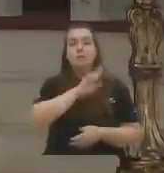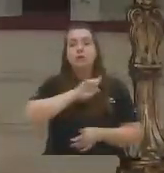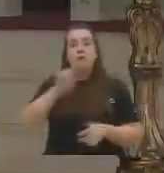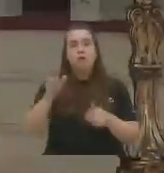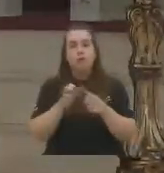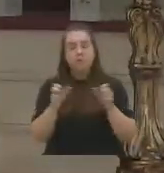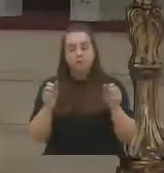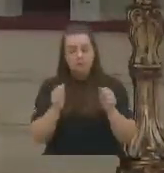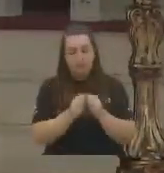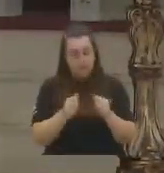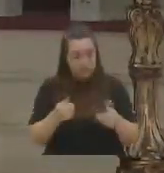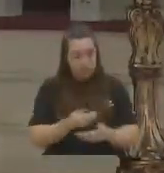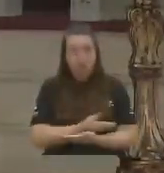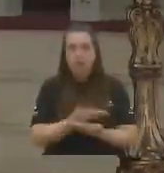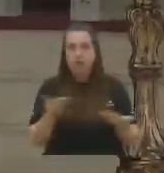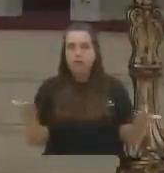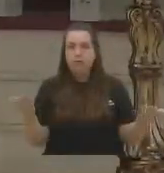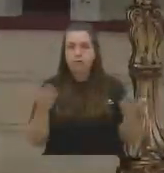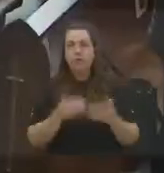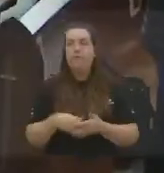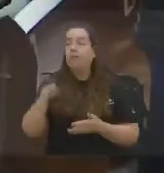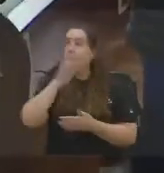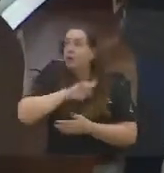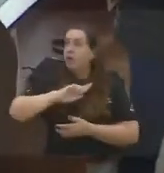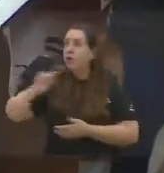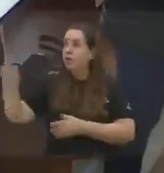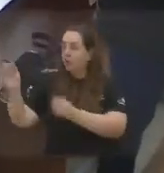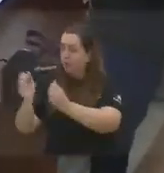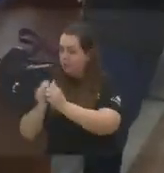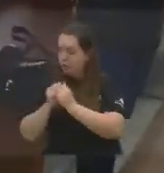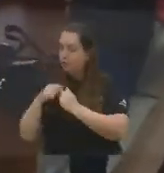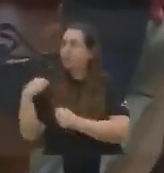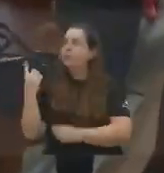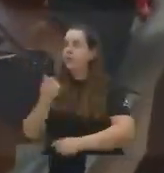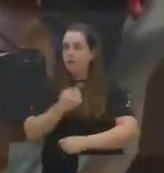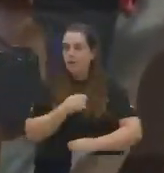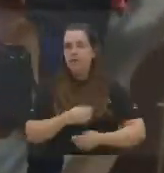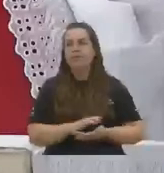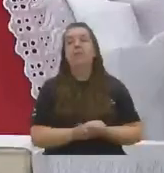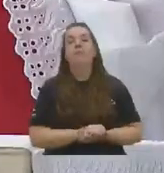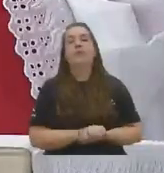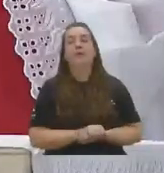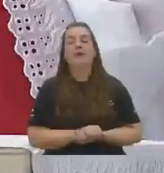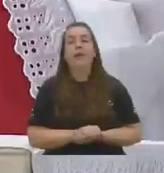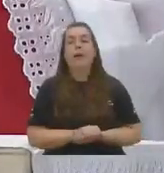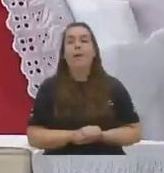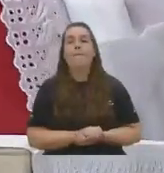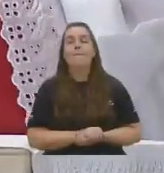O Senhor esteja convosco. Ele está no meio de nós.